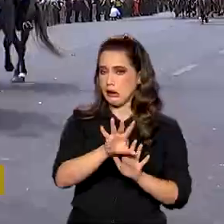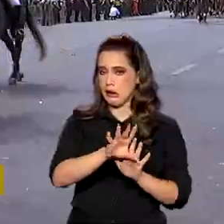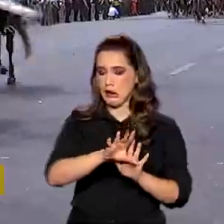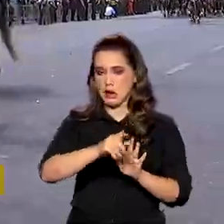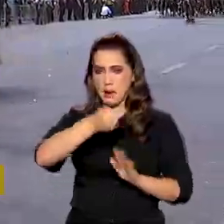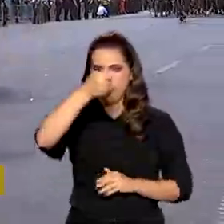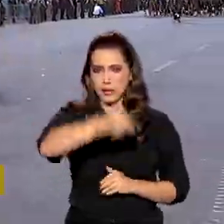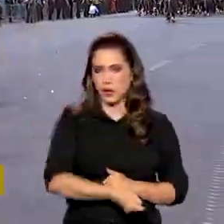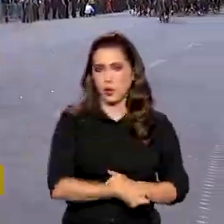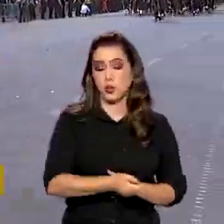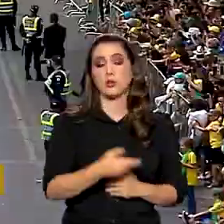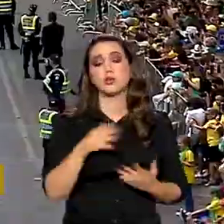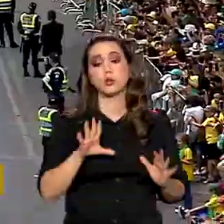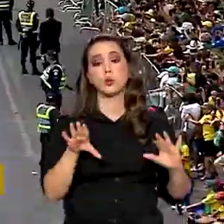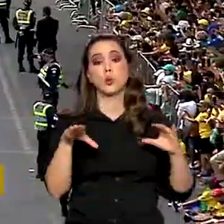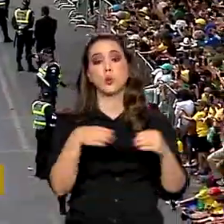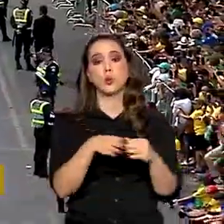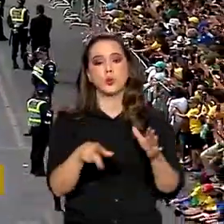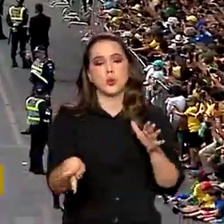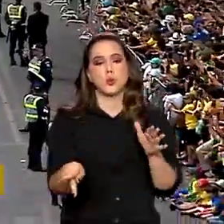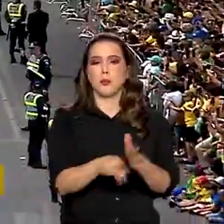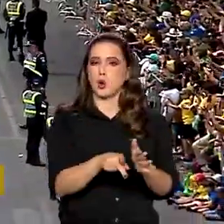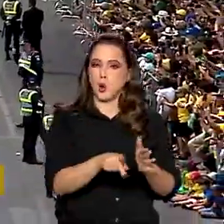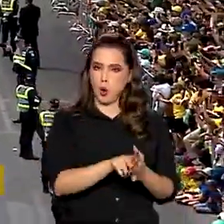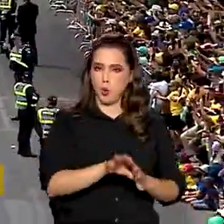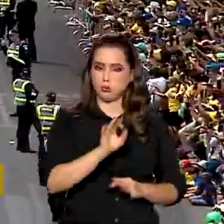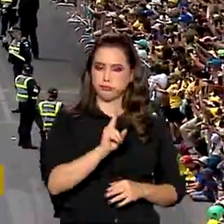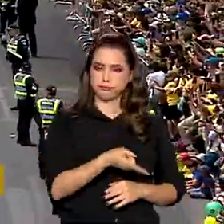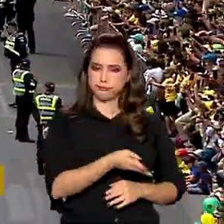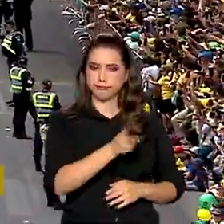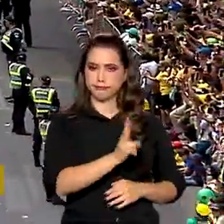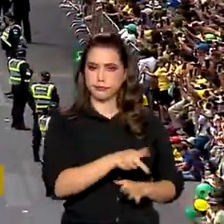é um regimento hipomóvel, né? E continua